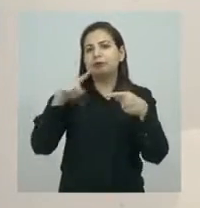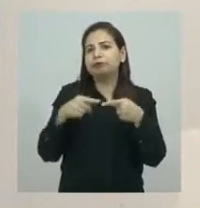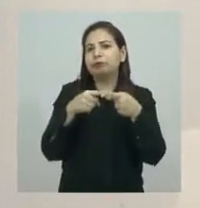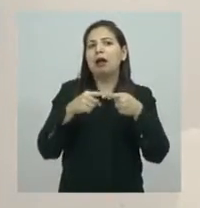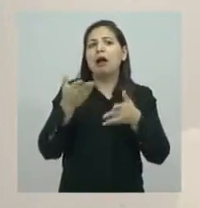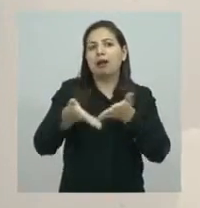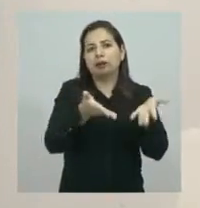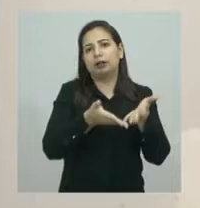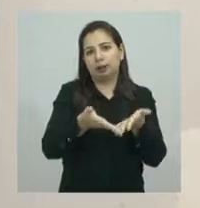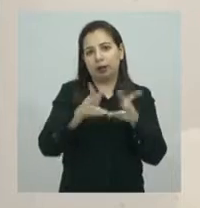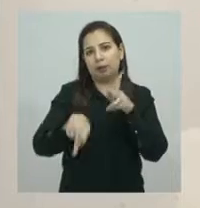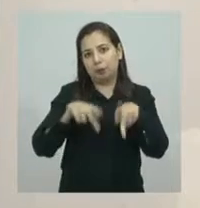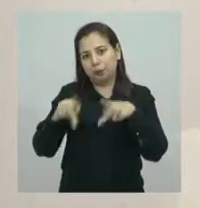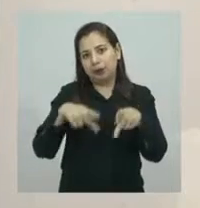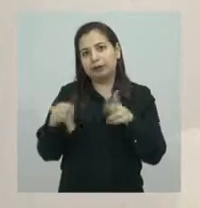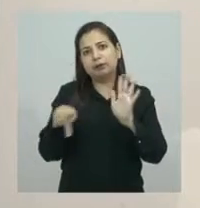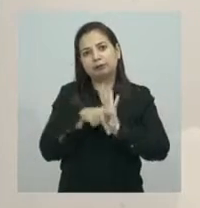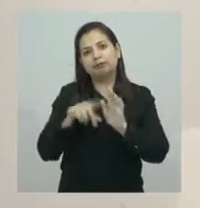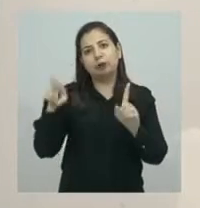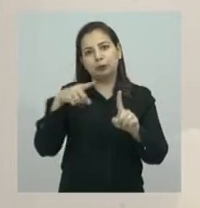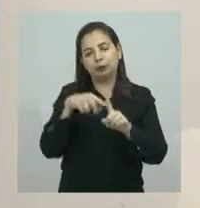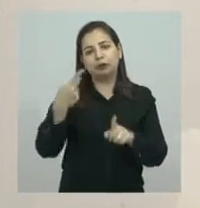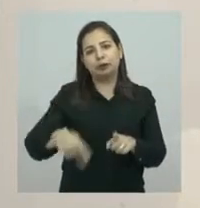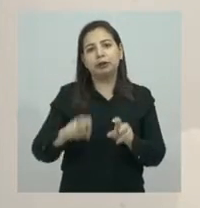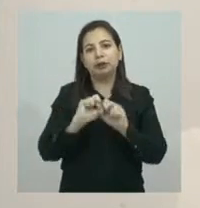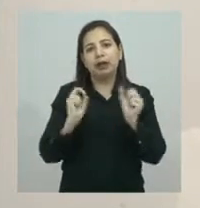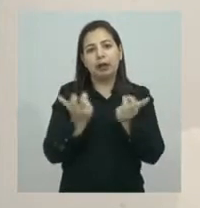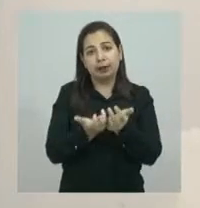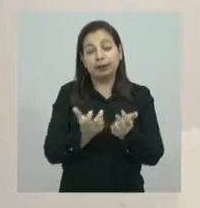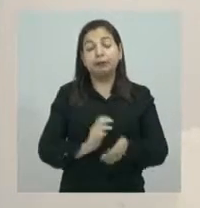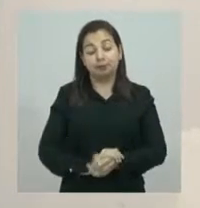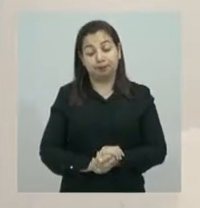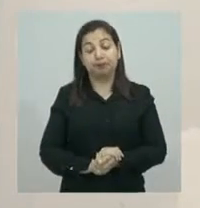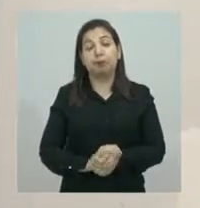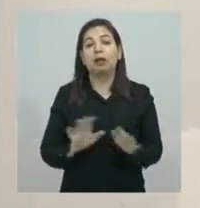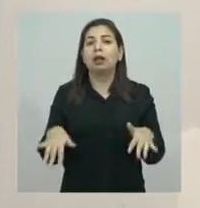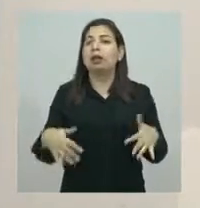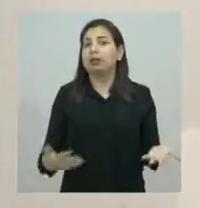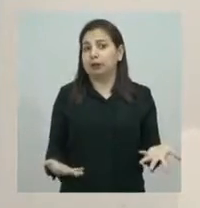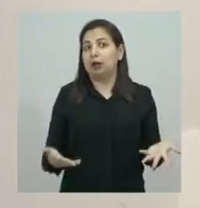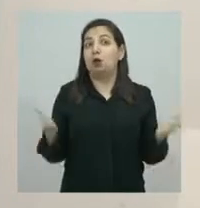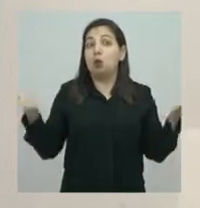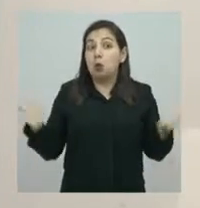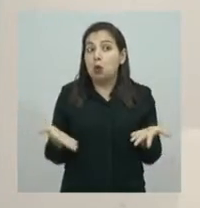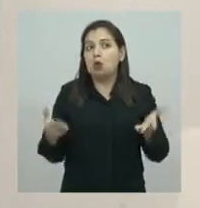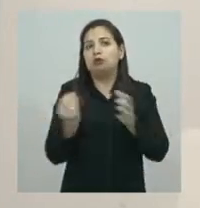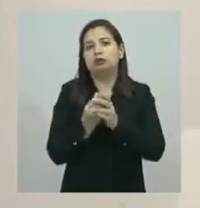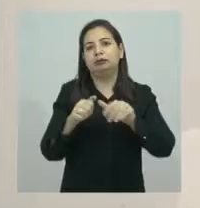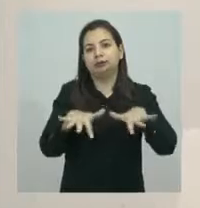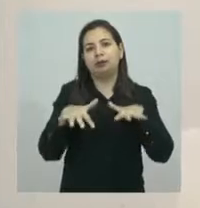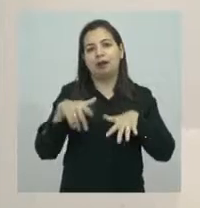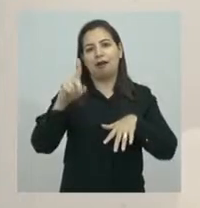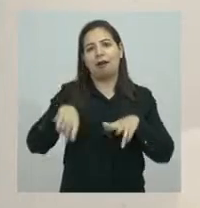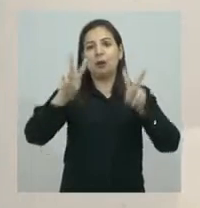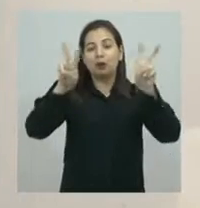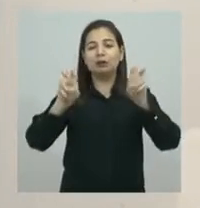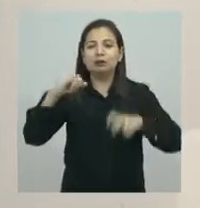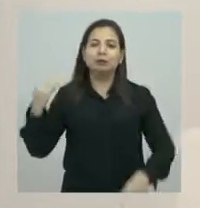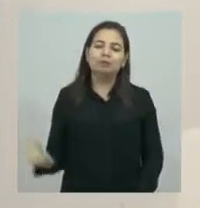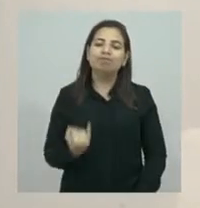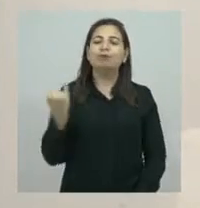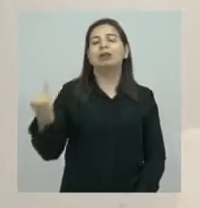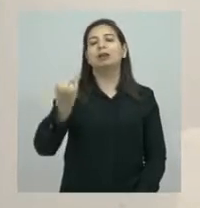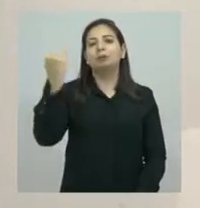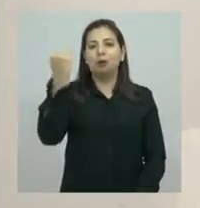uma satisfação muito grande de hoje discutirmos um assunto tão importante, tão relevante para a população de